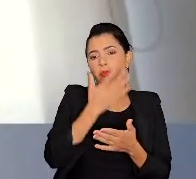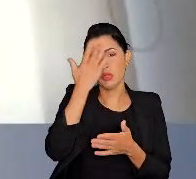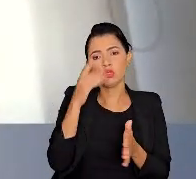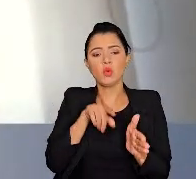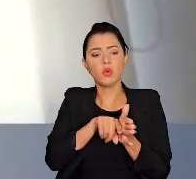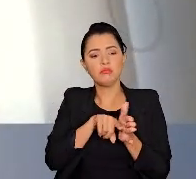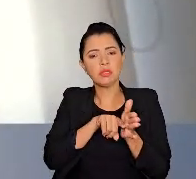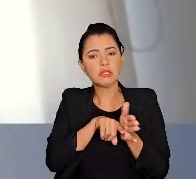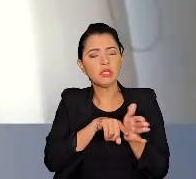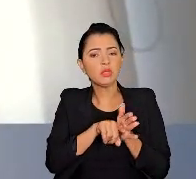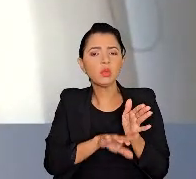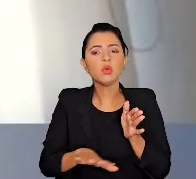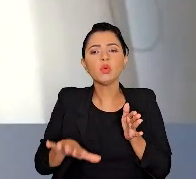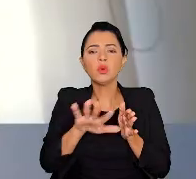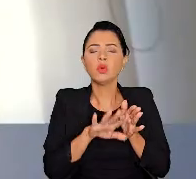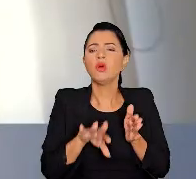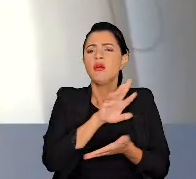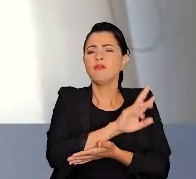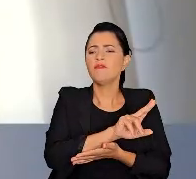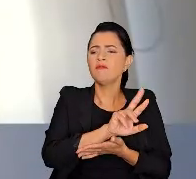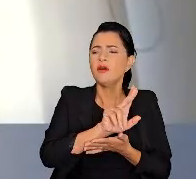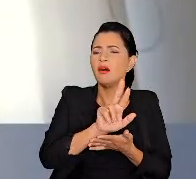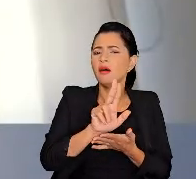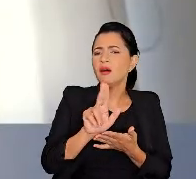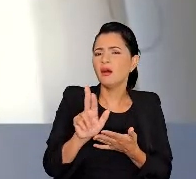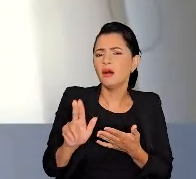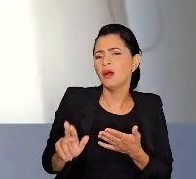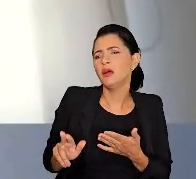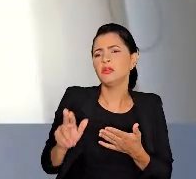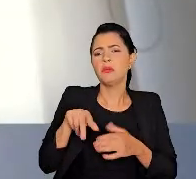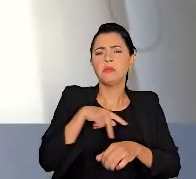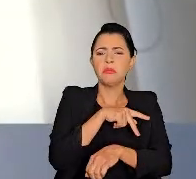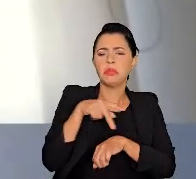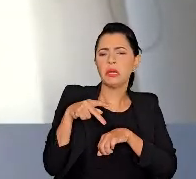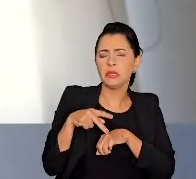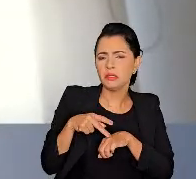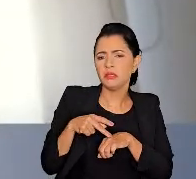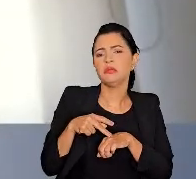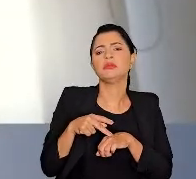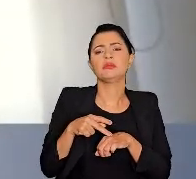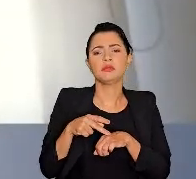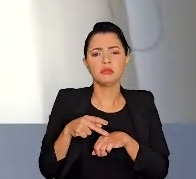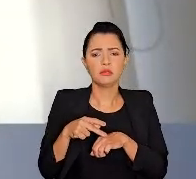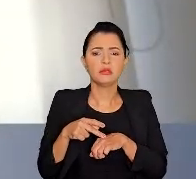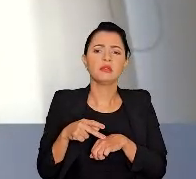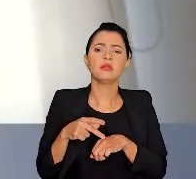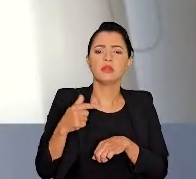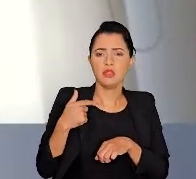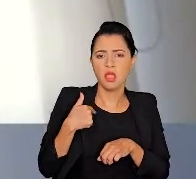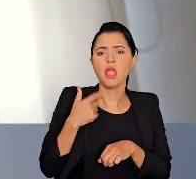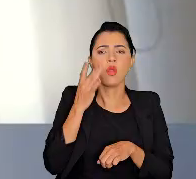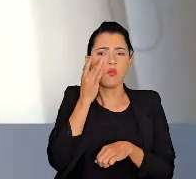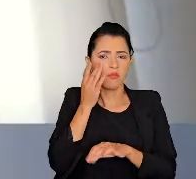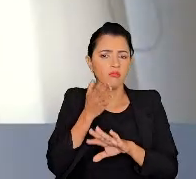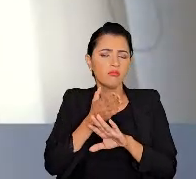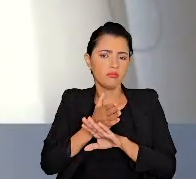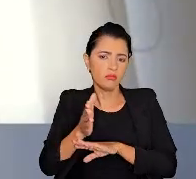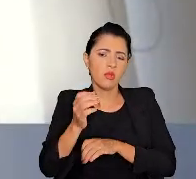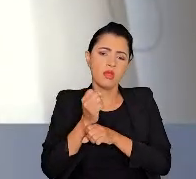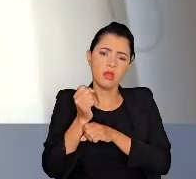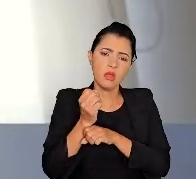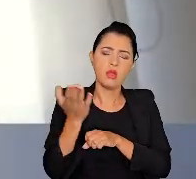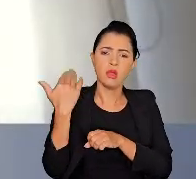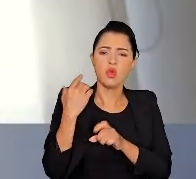pesquisadores de vários países e jurisdições. Eu tive pessoalmente, alguns anos atrás,